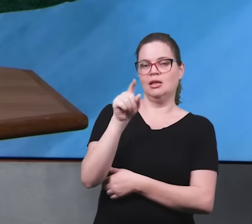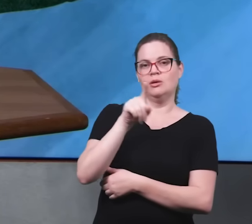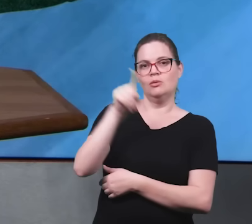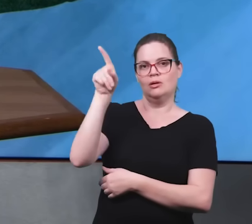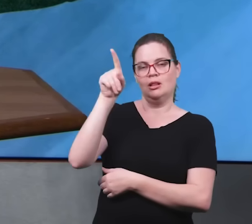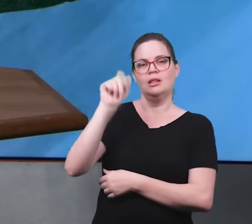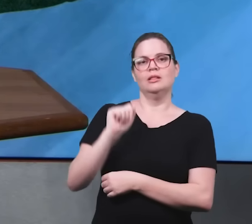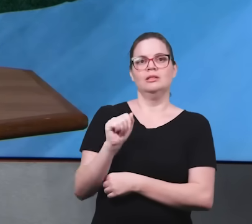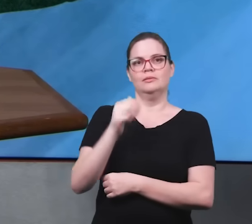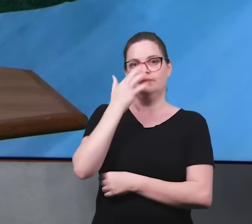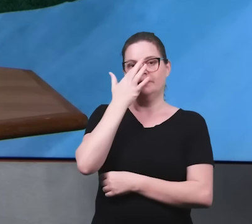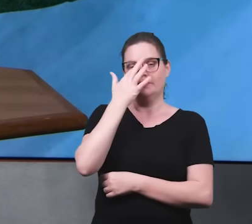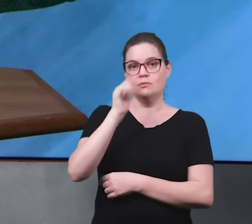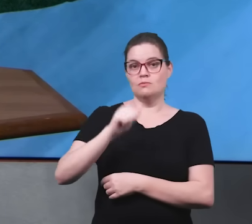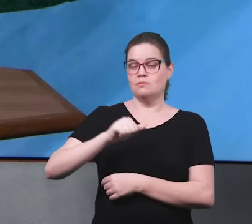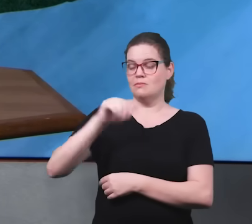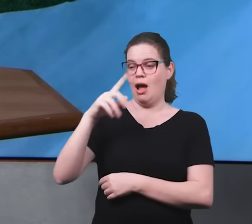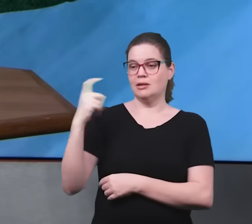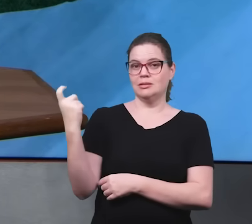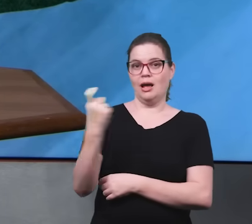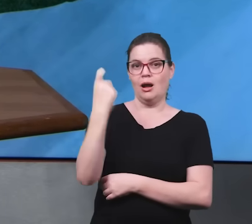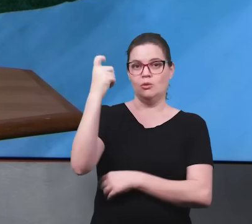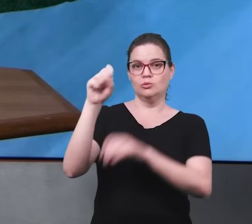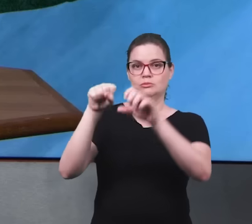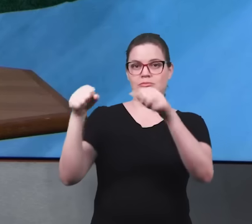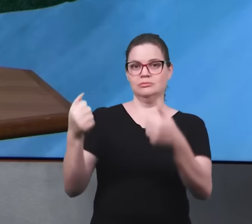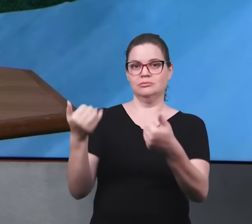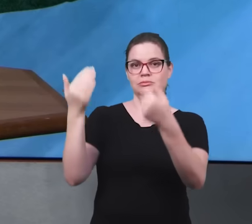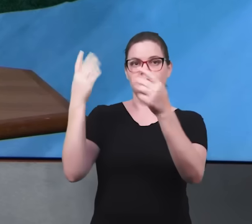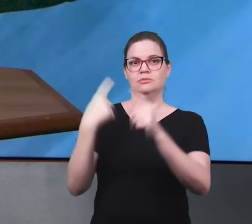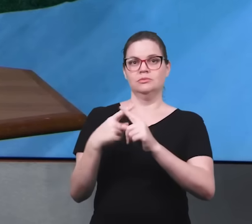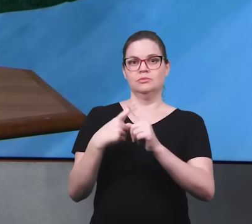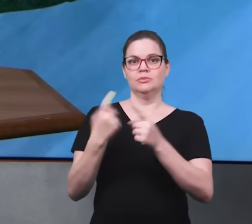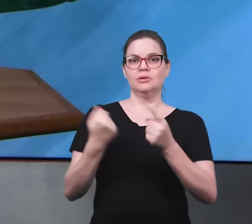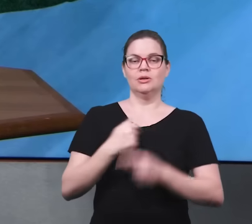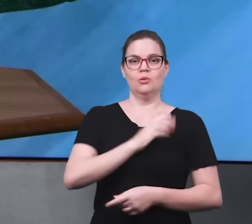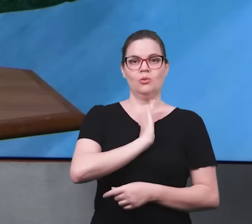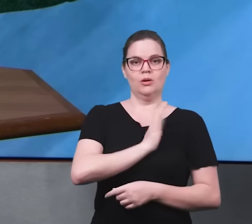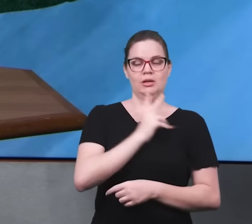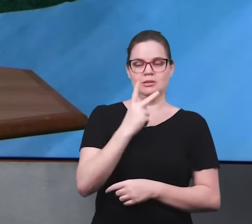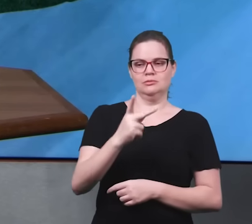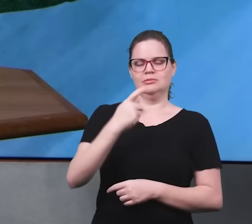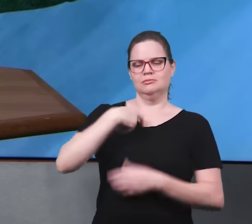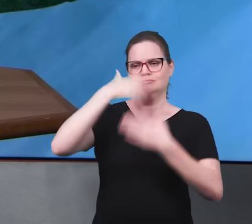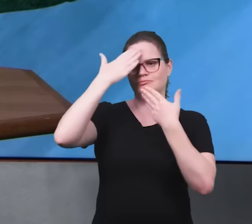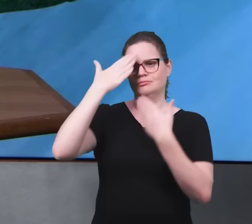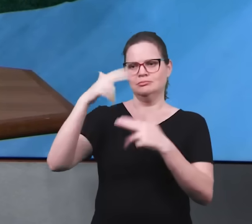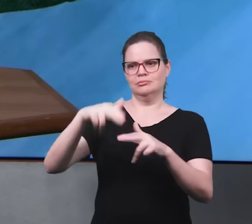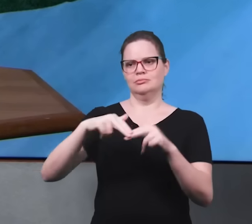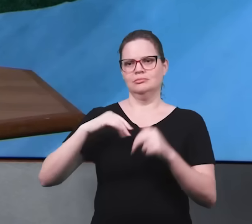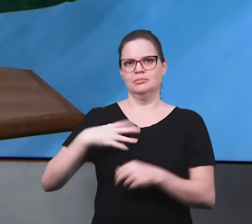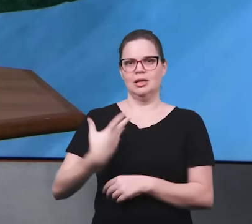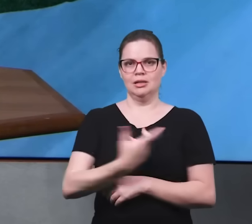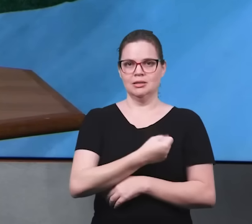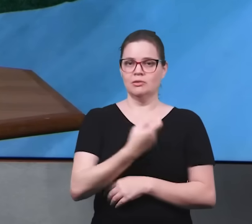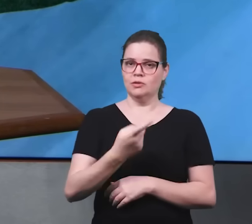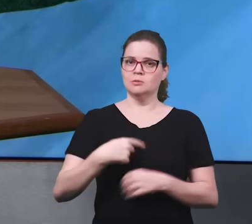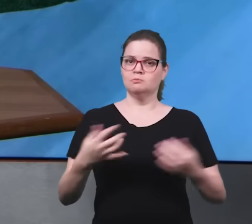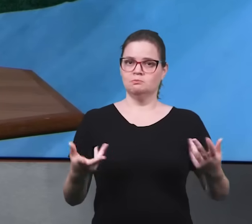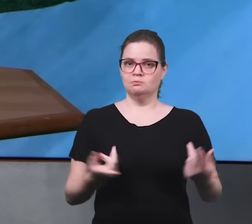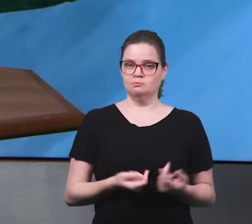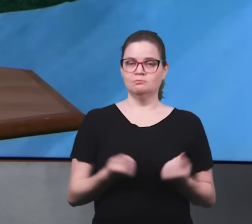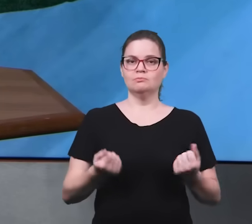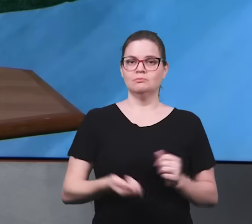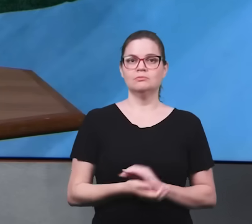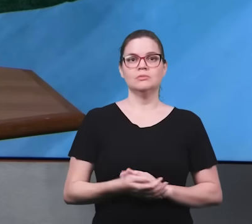Israel, o maior era de Gibeão. Porque a gratidão que havia no coração deles pela salvação era algo